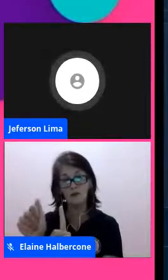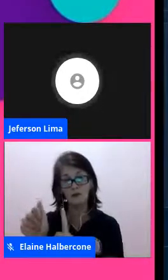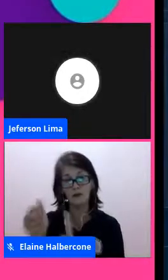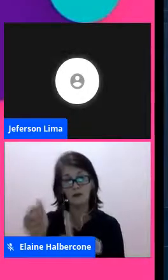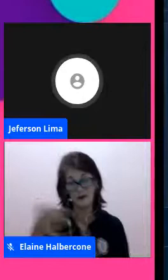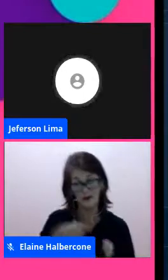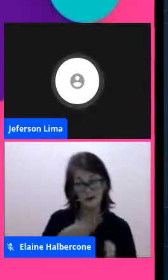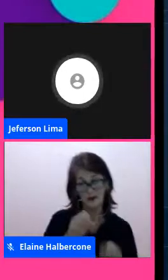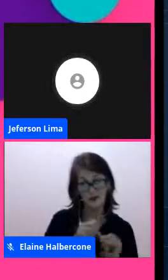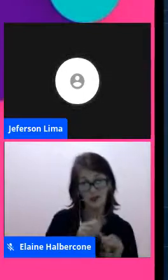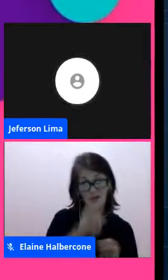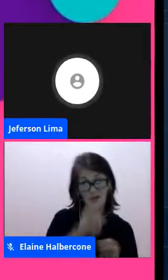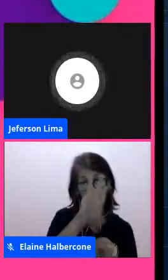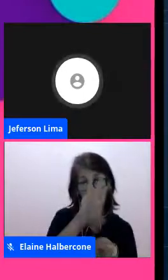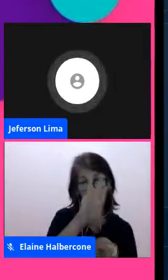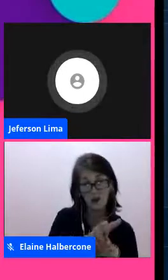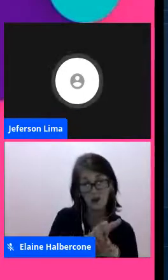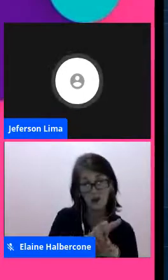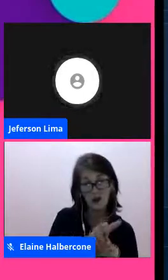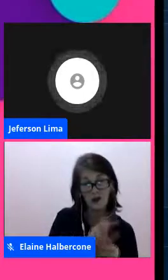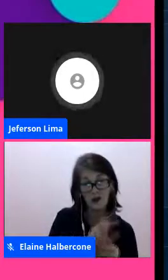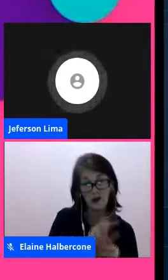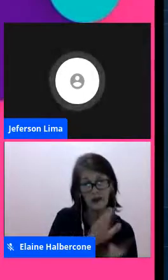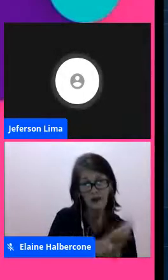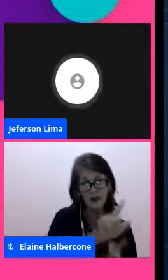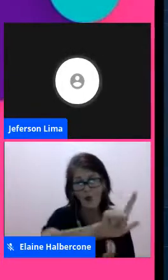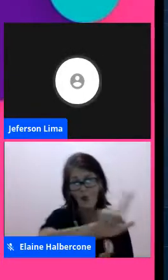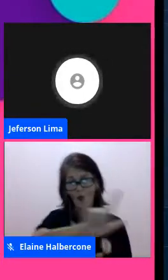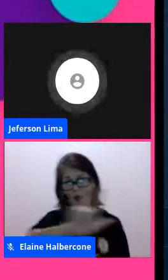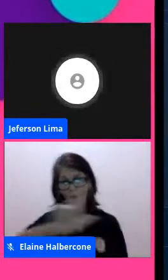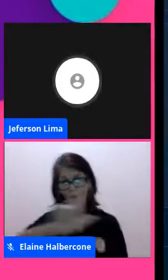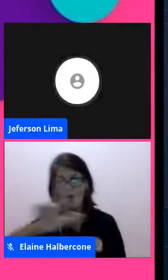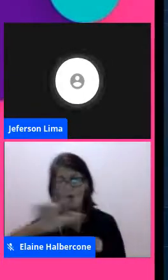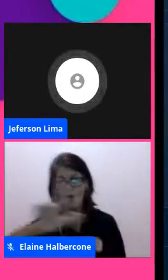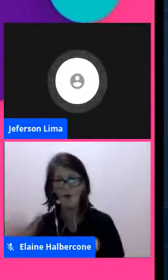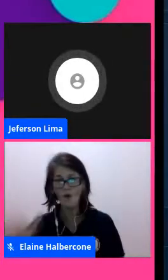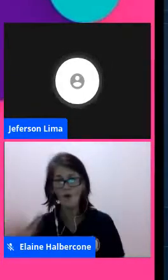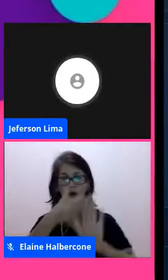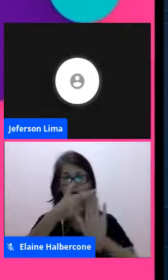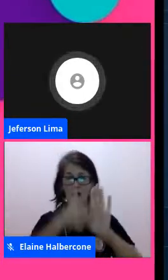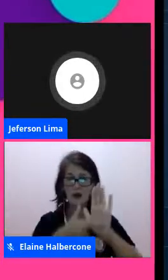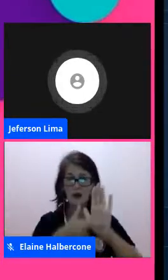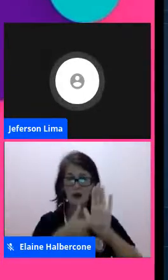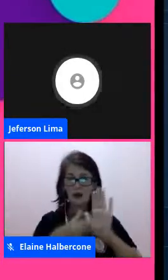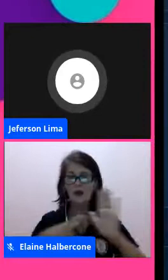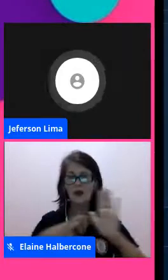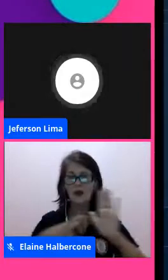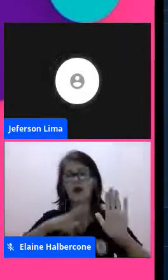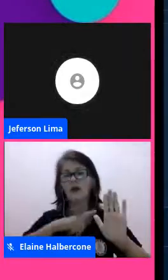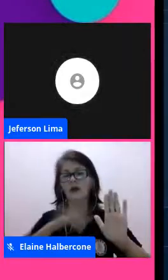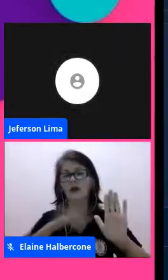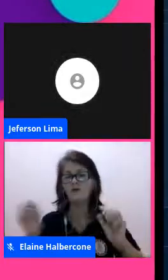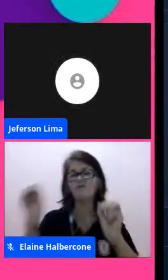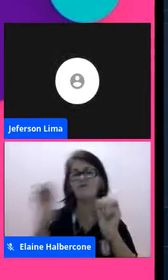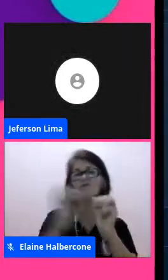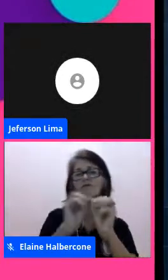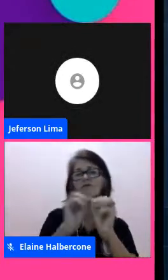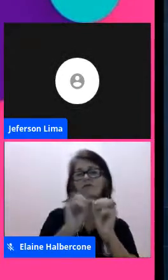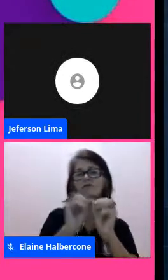fizer a leitura aqui, sem nada, com as regras que eu tenho aqui, ó, na hora que eu clicar em executar,